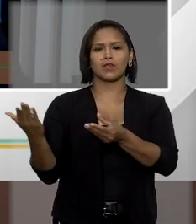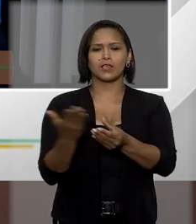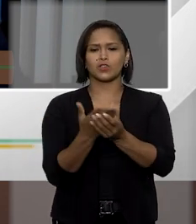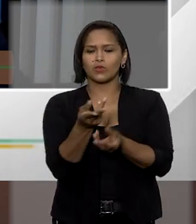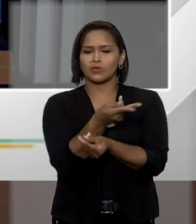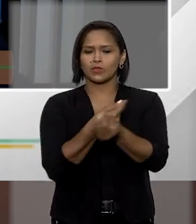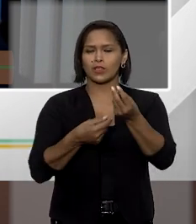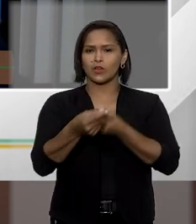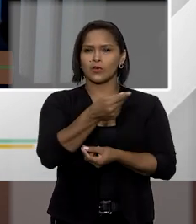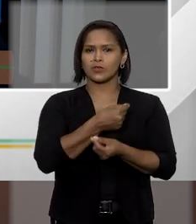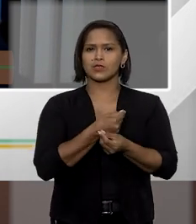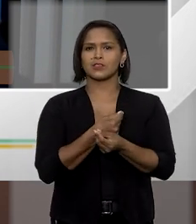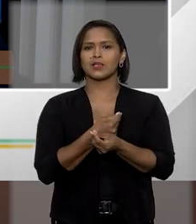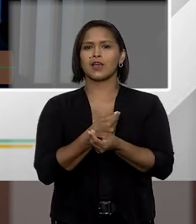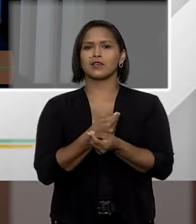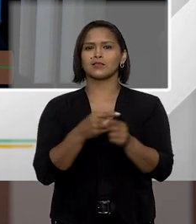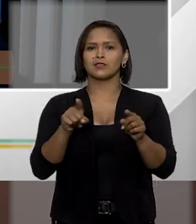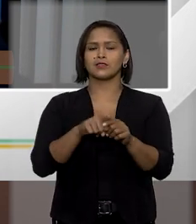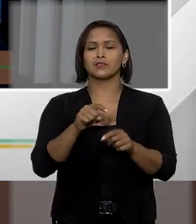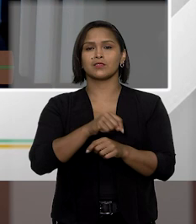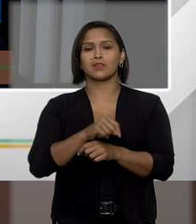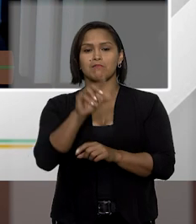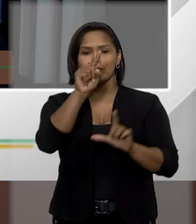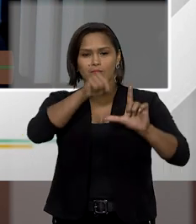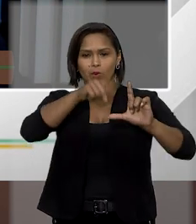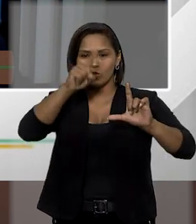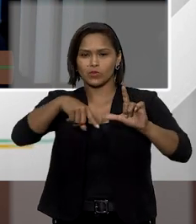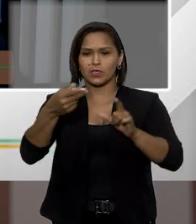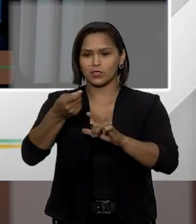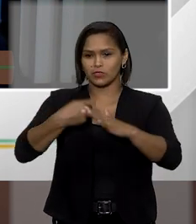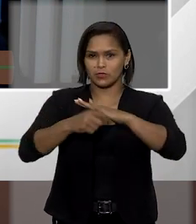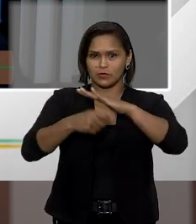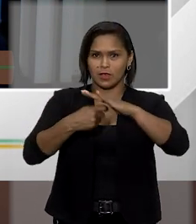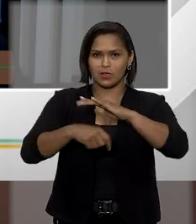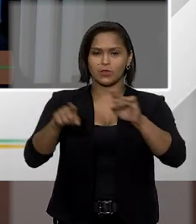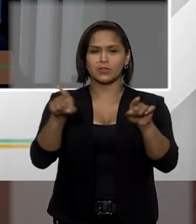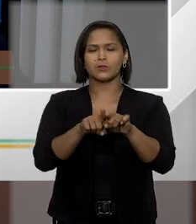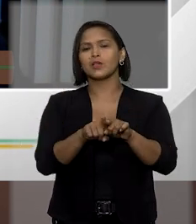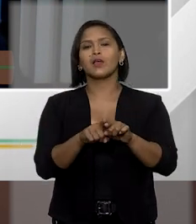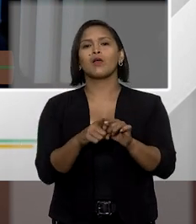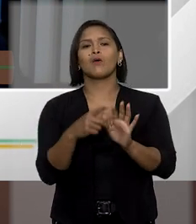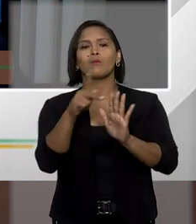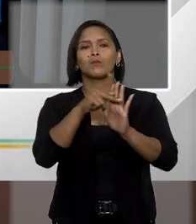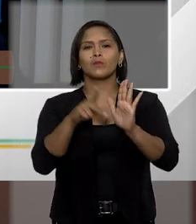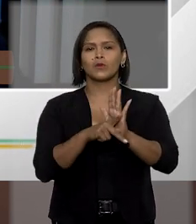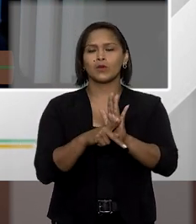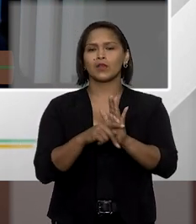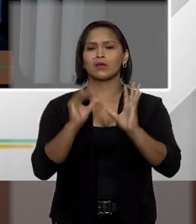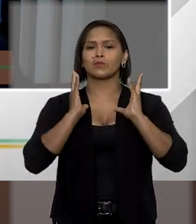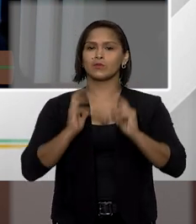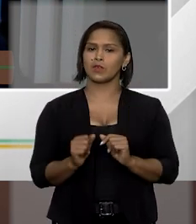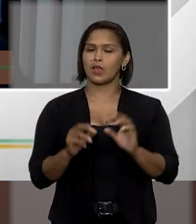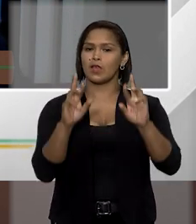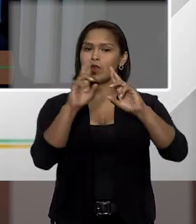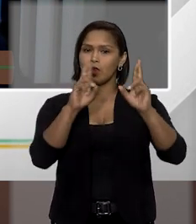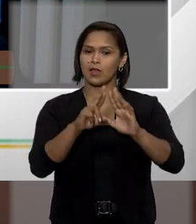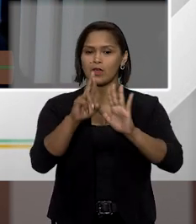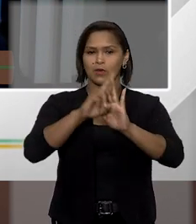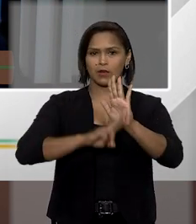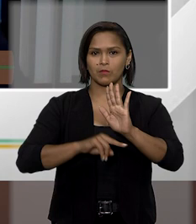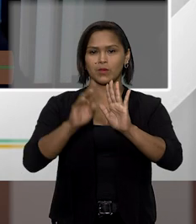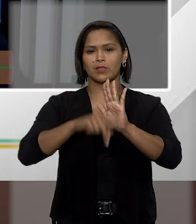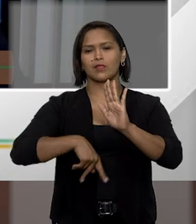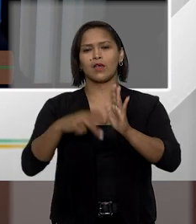ações negociadas em bolsas de valores. Por quê? Porque o programa de integridade, além de regulamentar o funcionamento